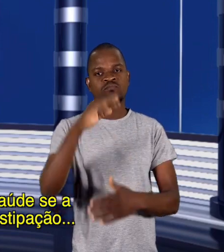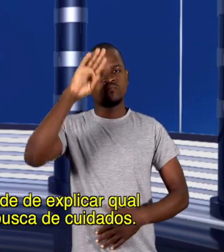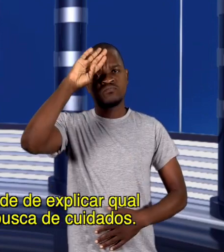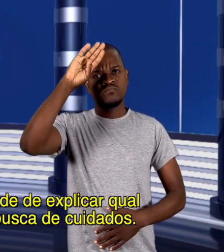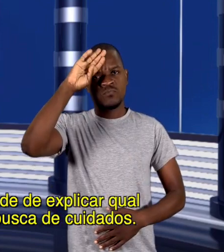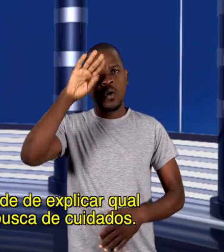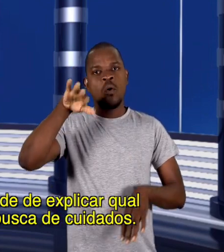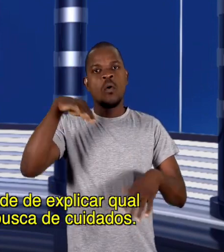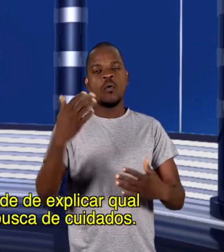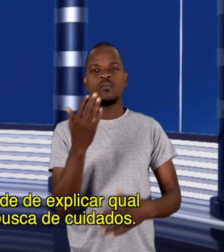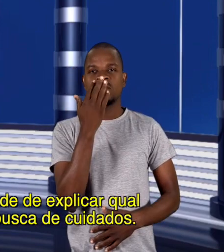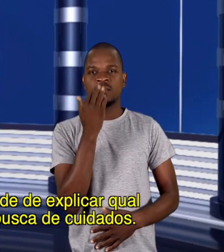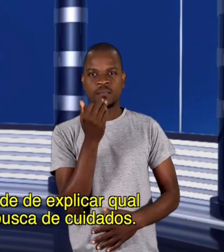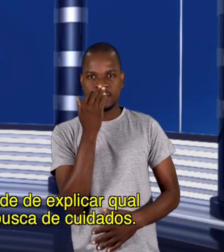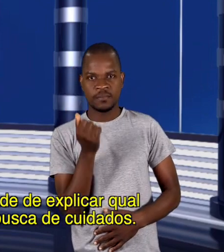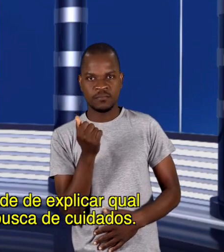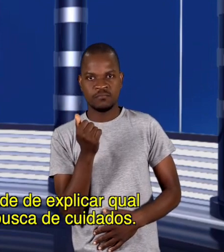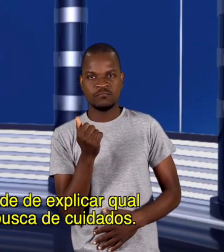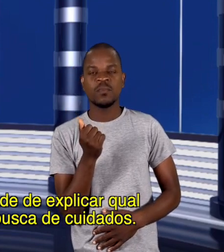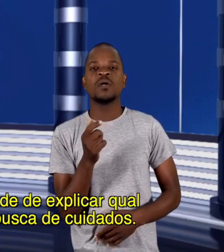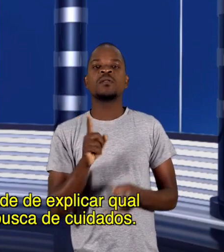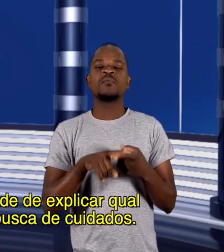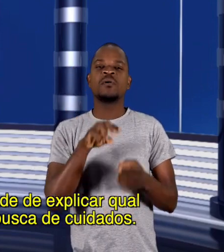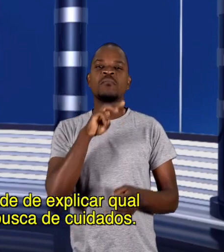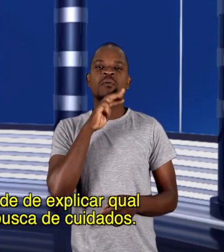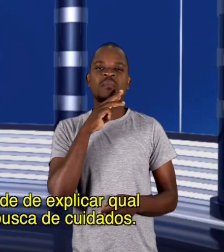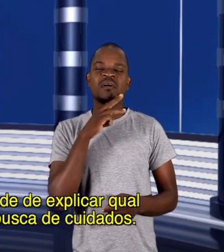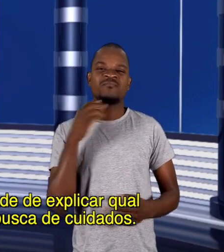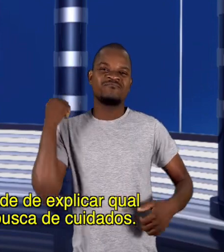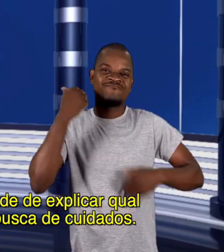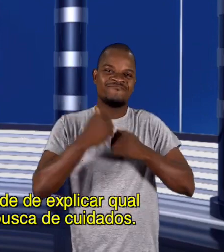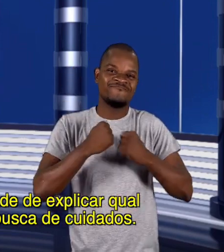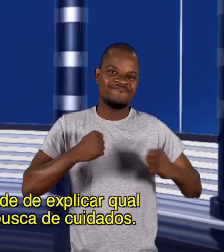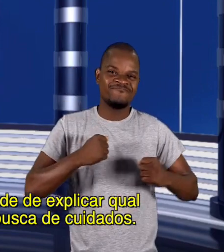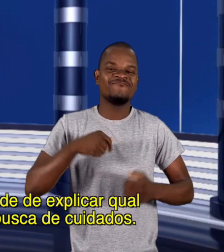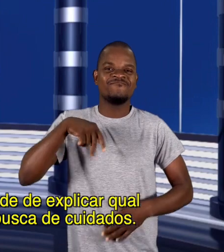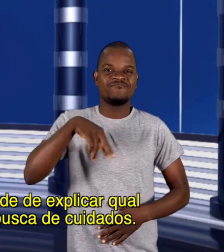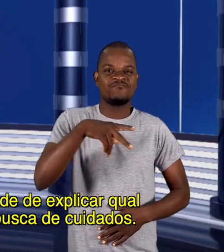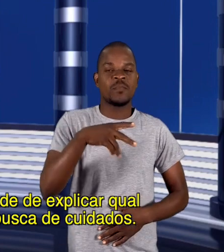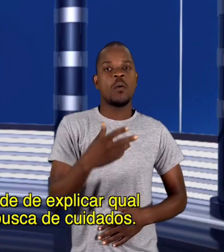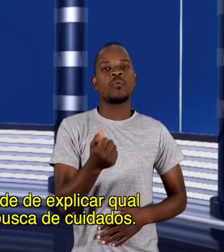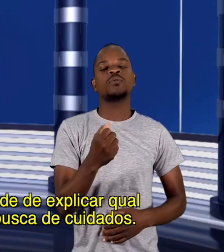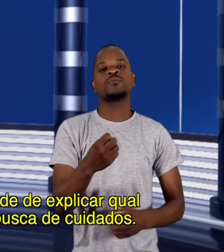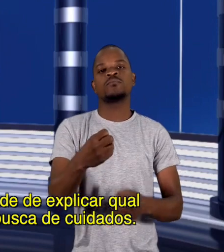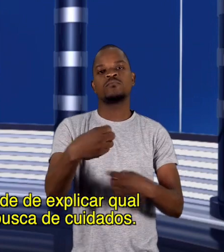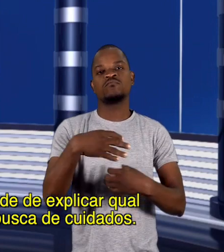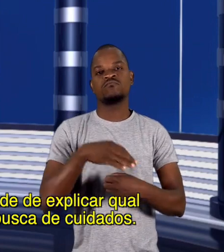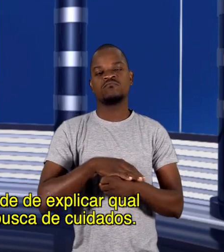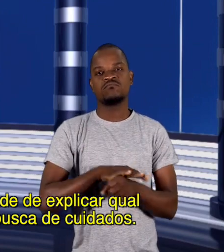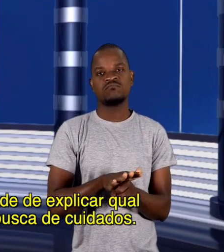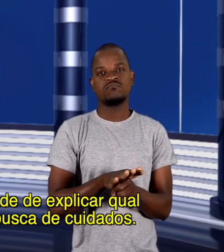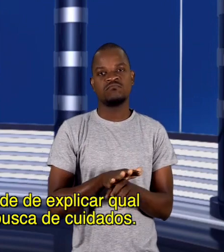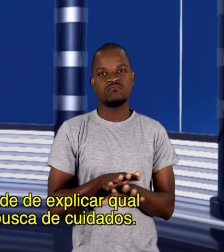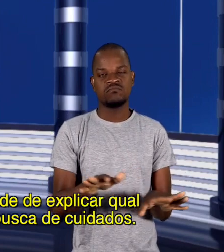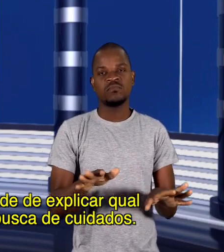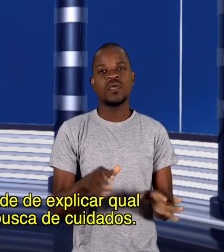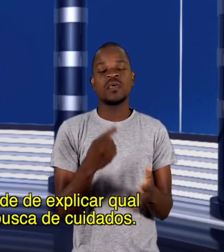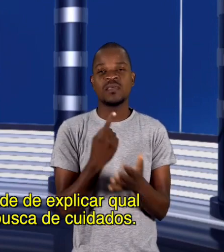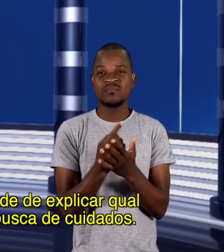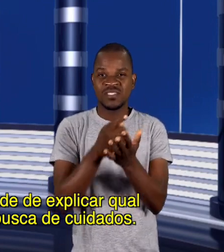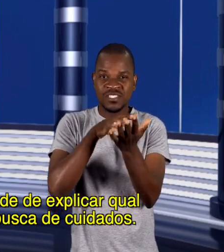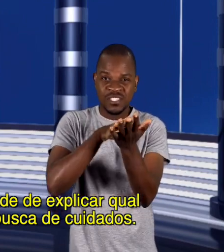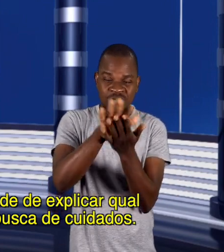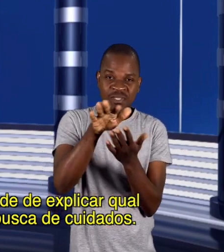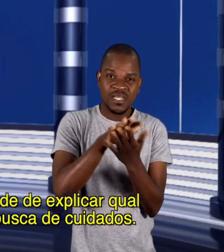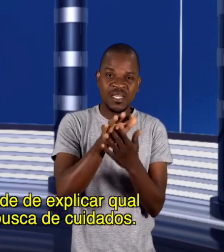Ao sair de casa eu também estou a correr este risco. Então, há essa necessidade de explicar qual é o momento exato de eu me dirigir a um posto de